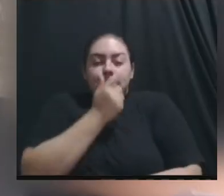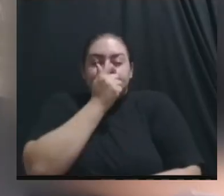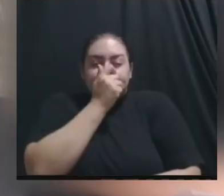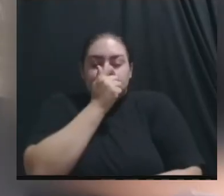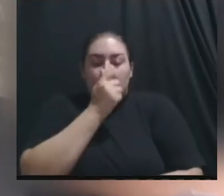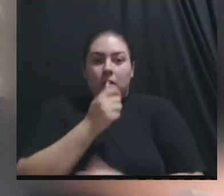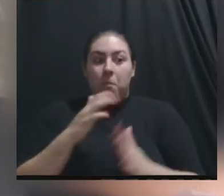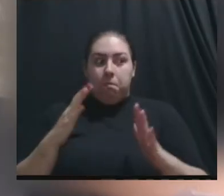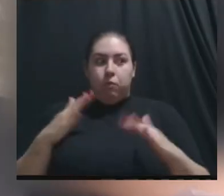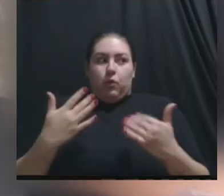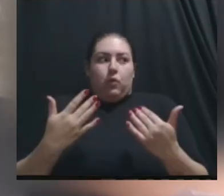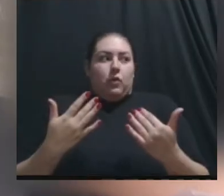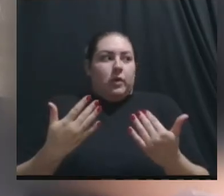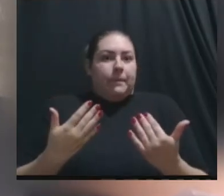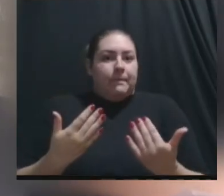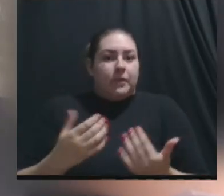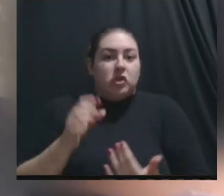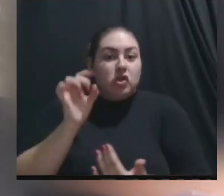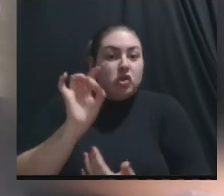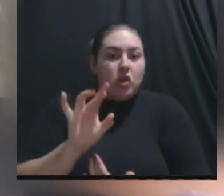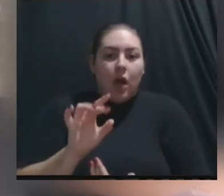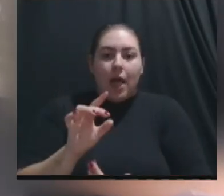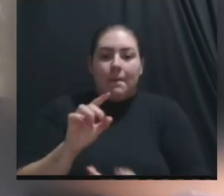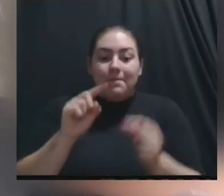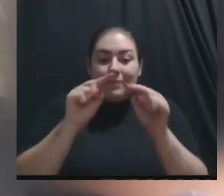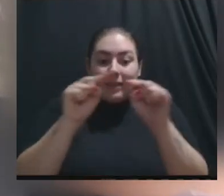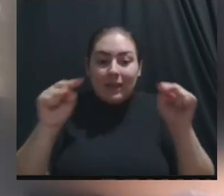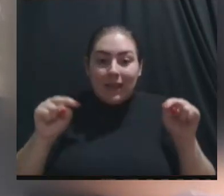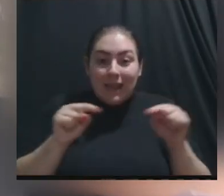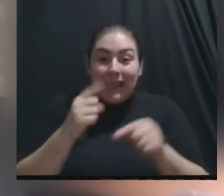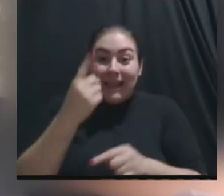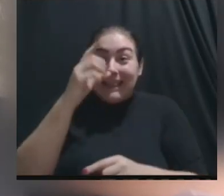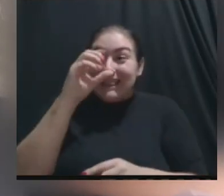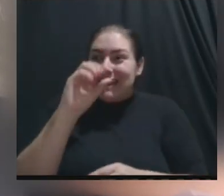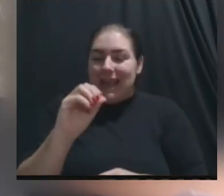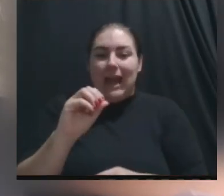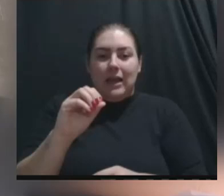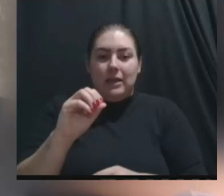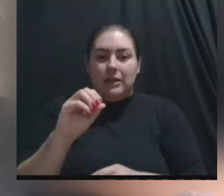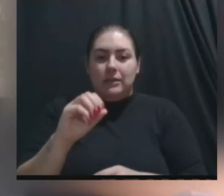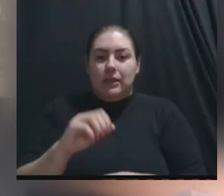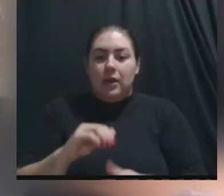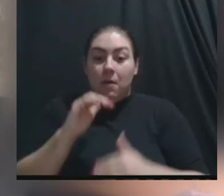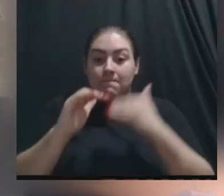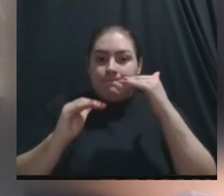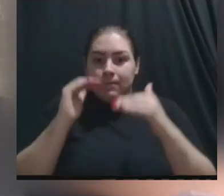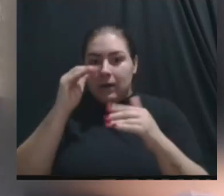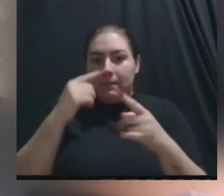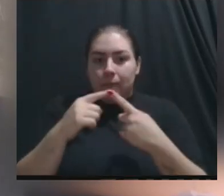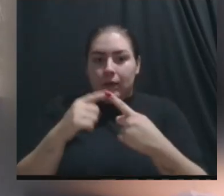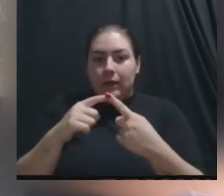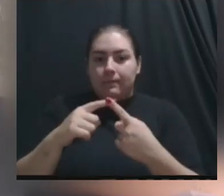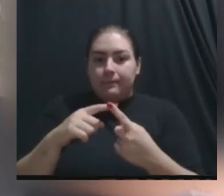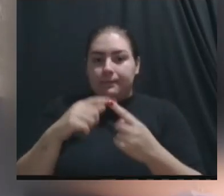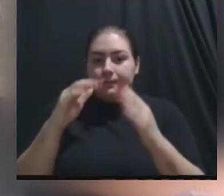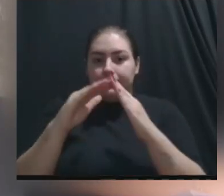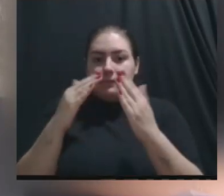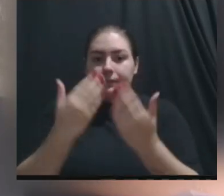10 salas de aula estariam acima do módulo, porque só na minha unidade, o ano passado, 5